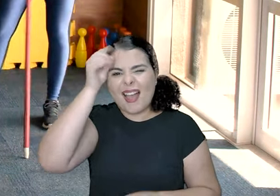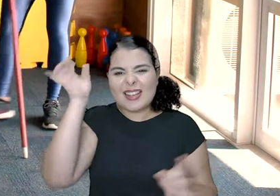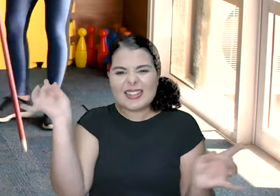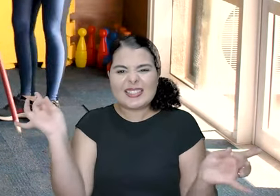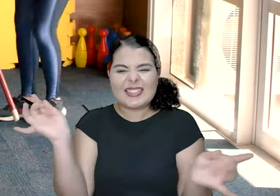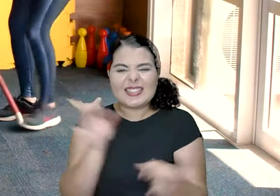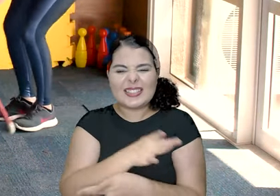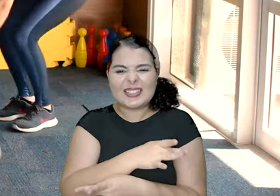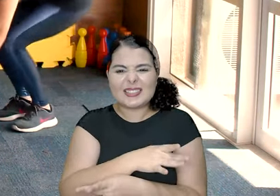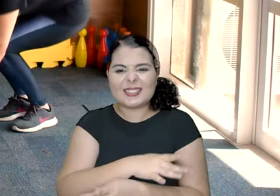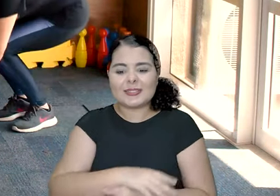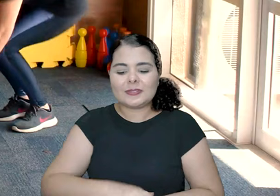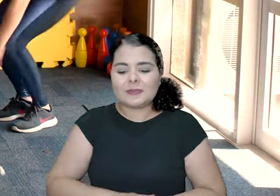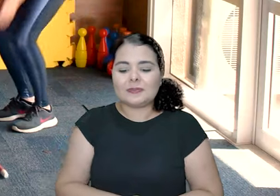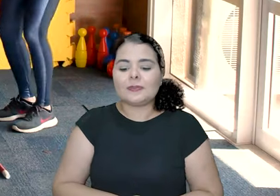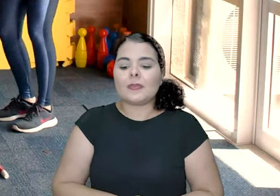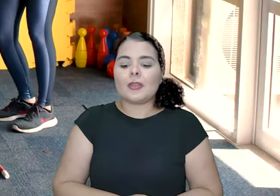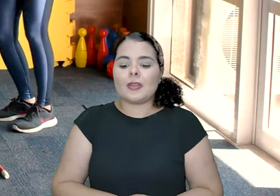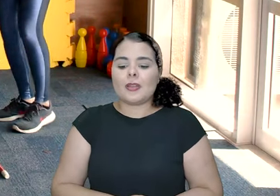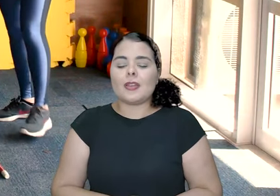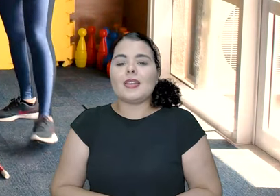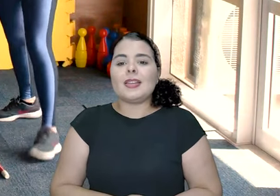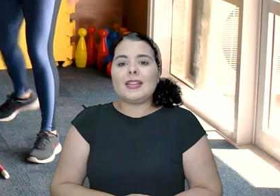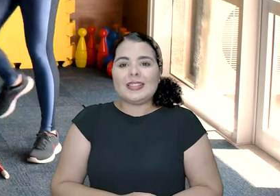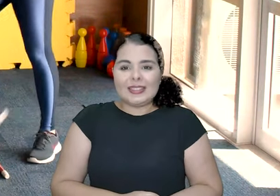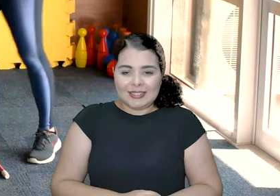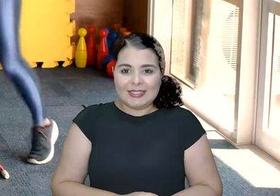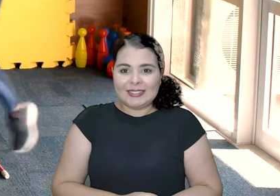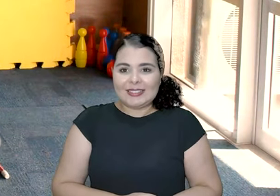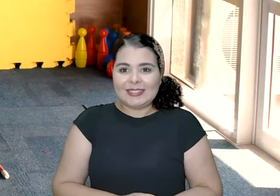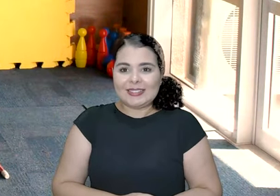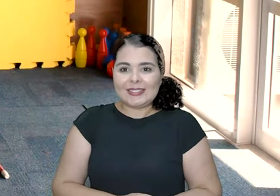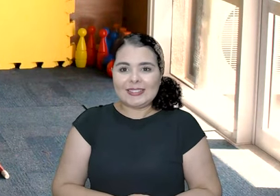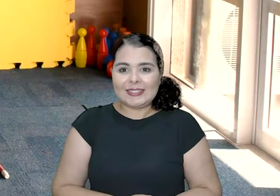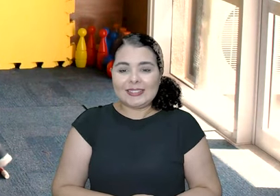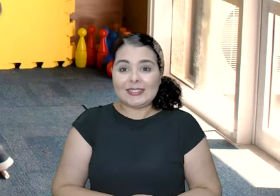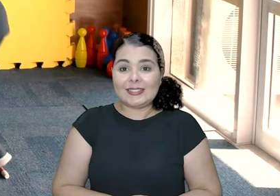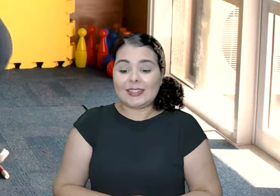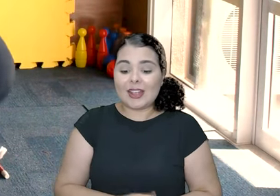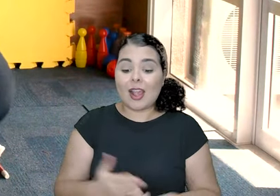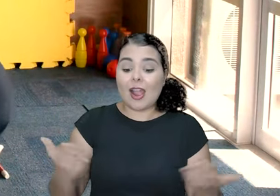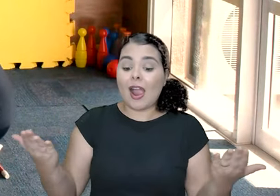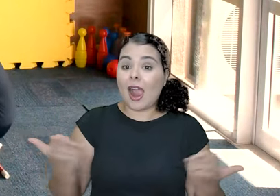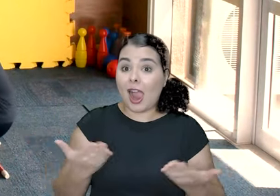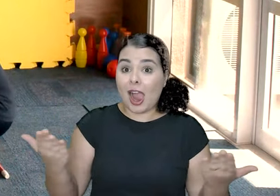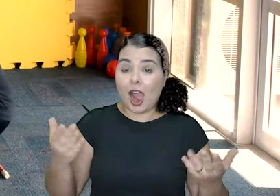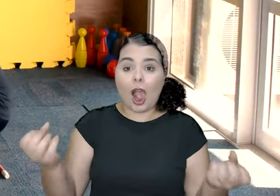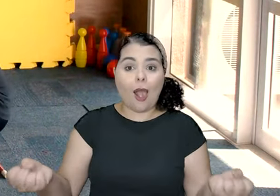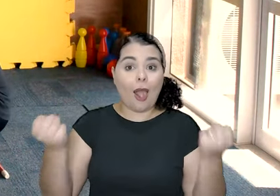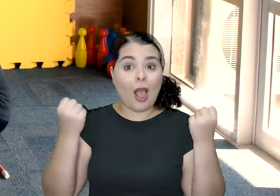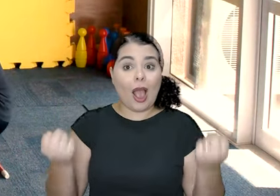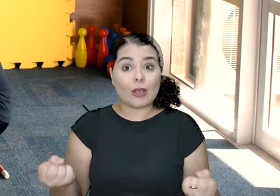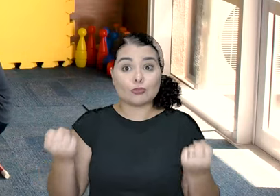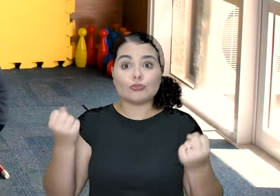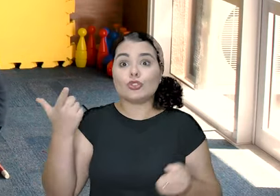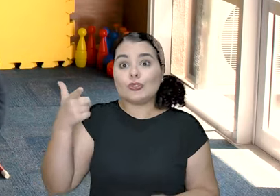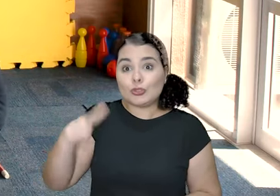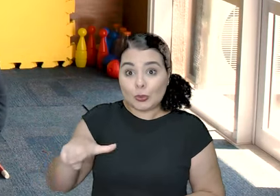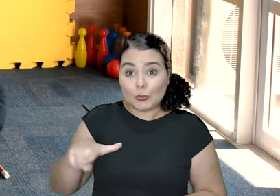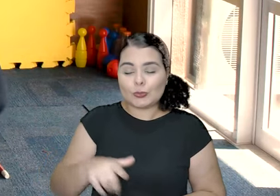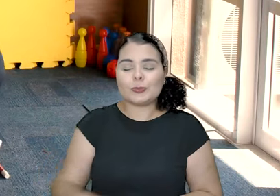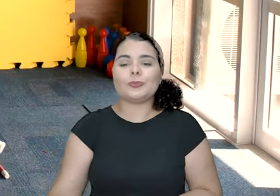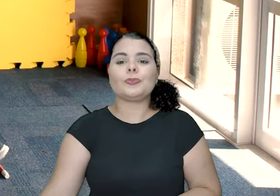Acabou? Ih, eu passei um pouquinho. Te peguei. Bora pegar o seu pezinho de